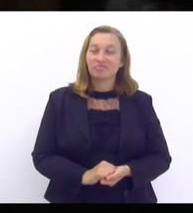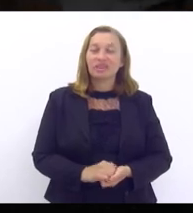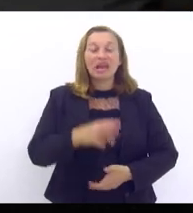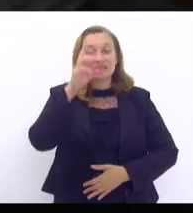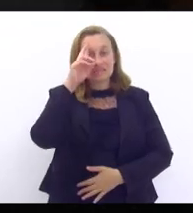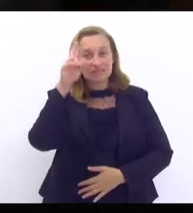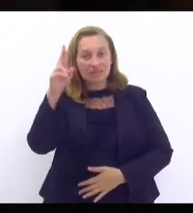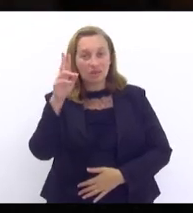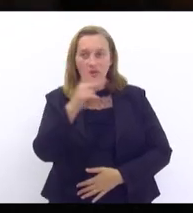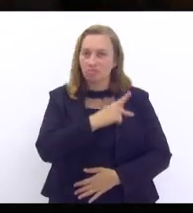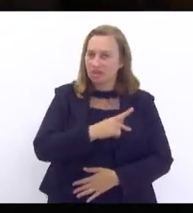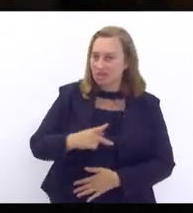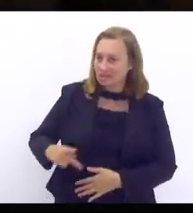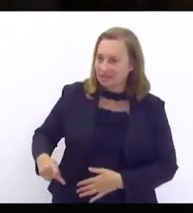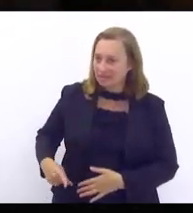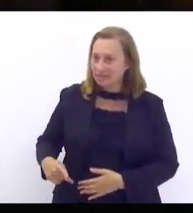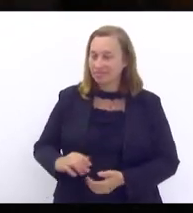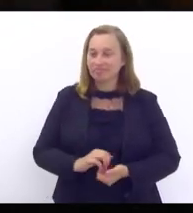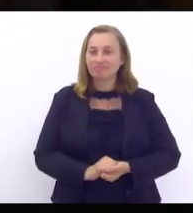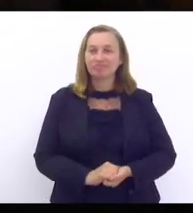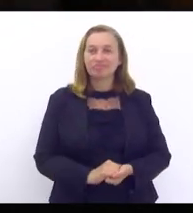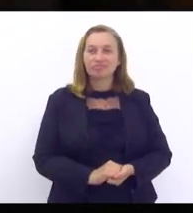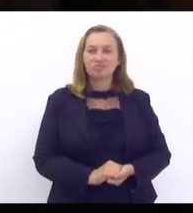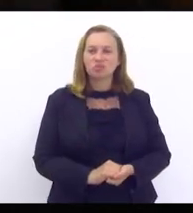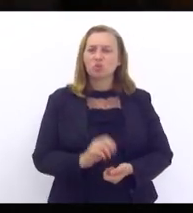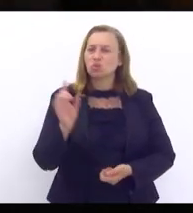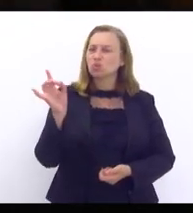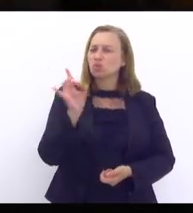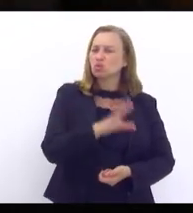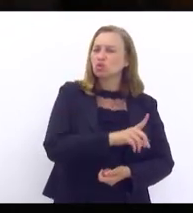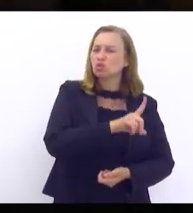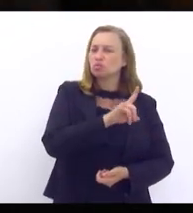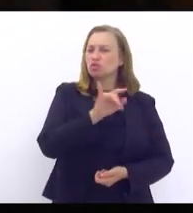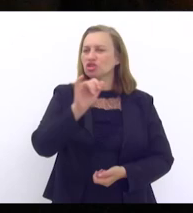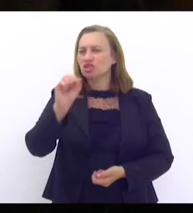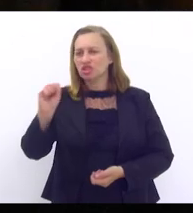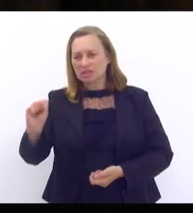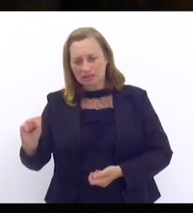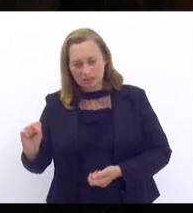Senhora presidente, nos últimos dias,